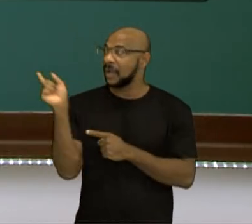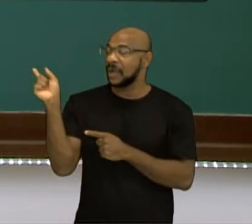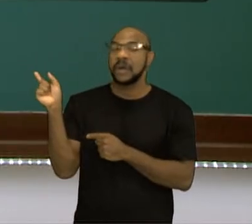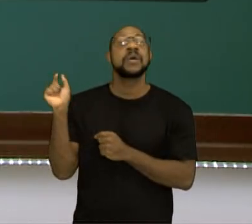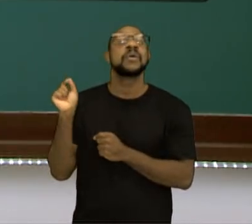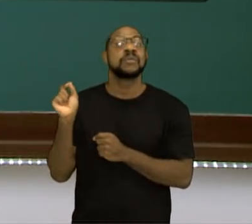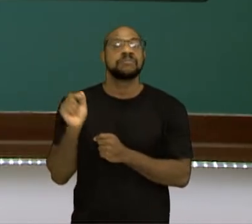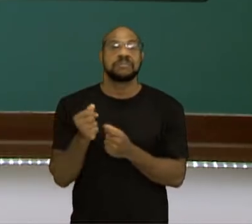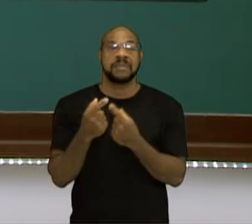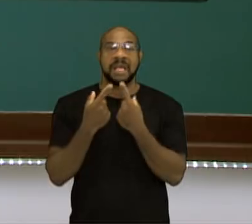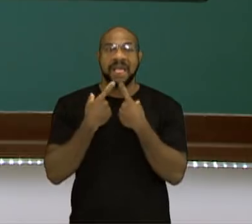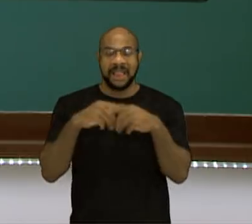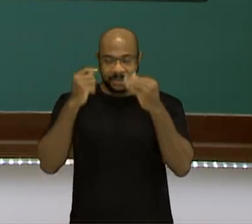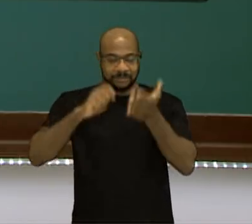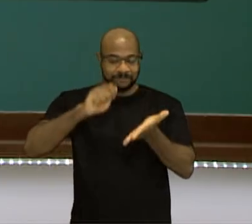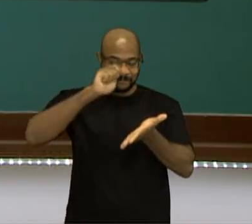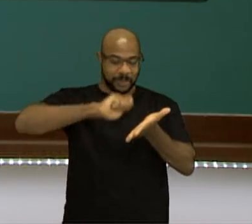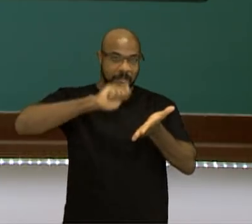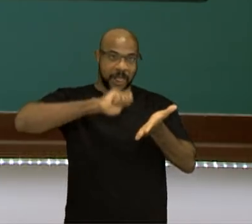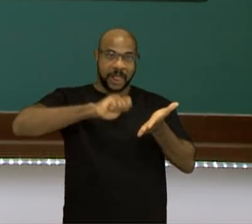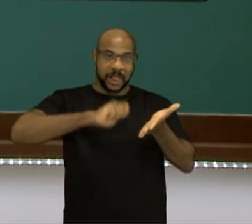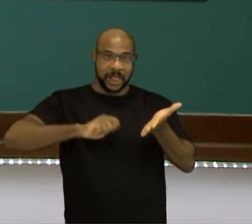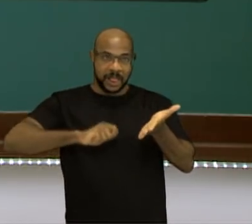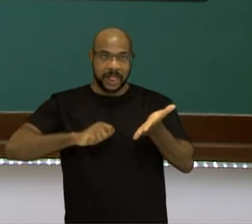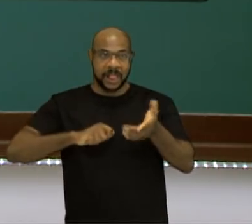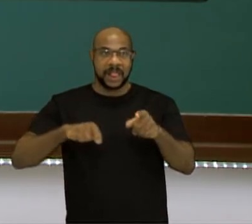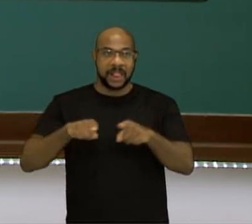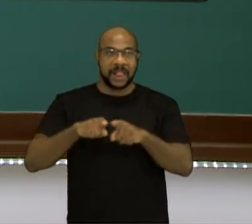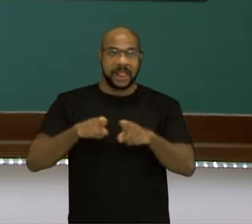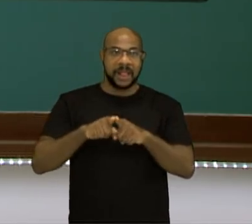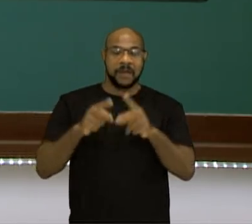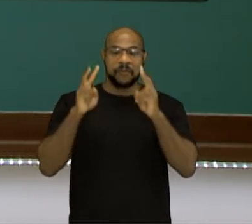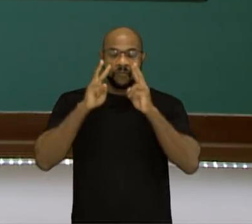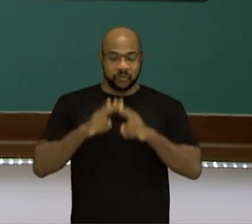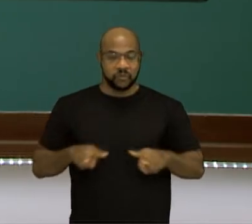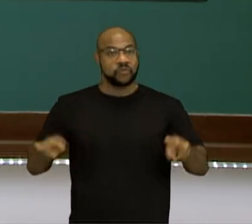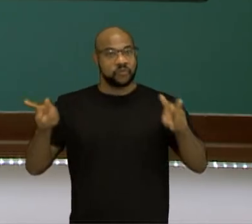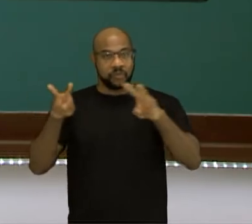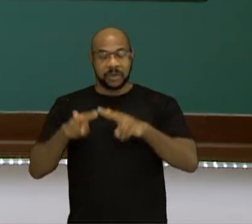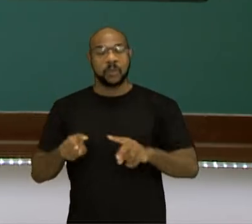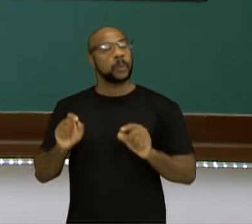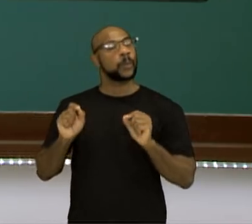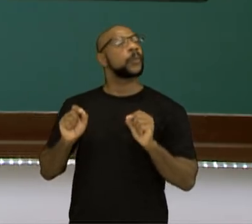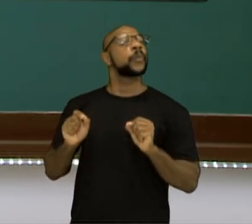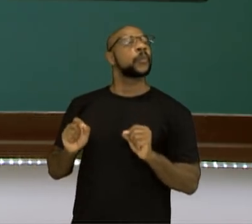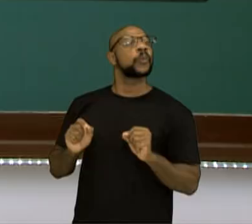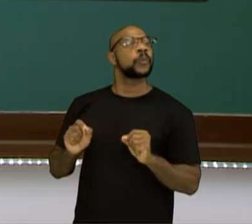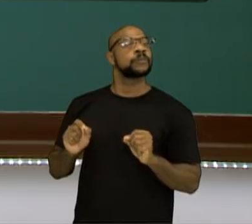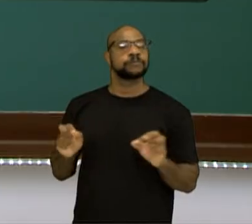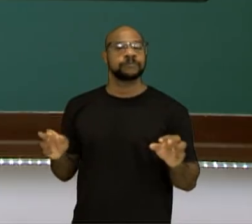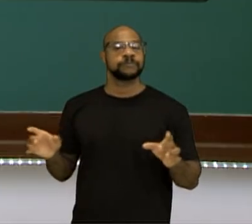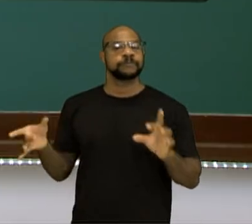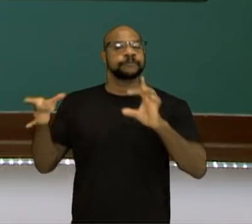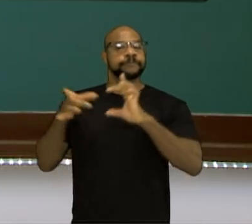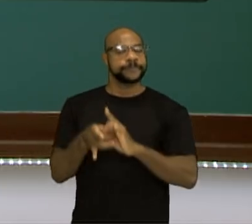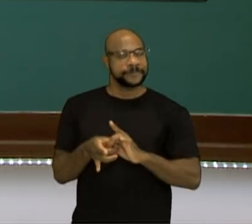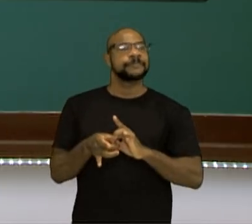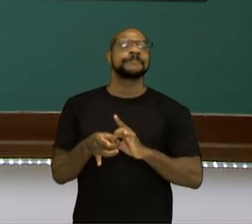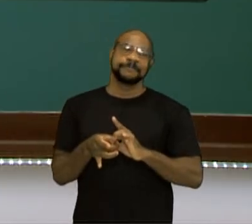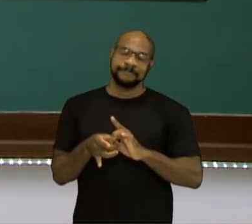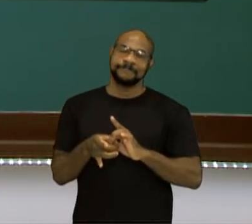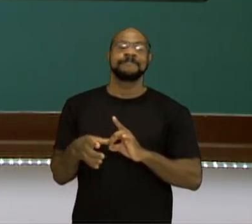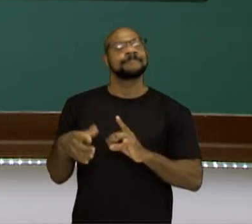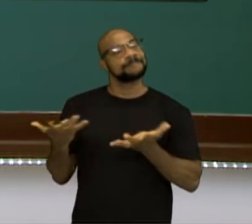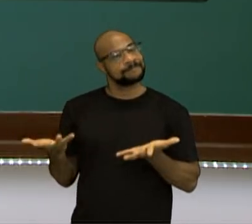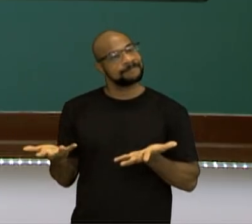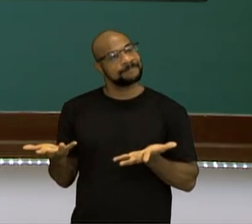a linguagem escrita e a linguagem visual, elas se integram. Então, você tem